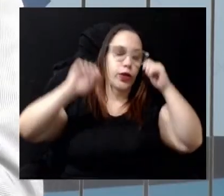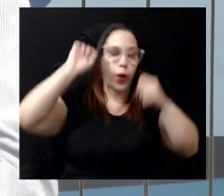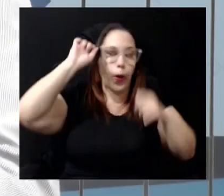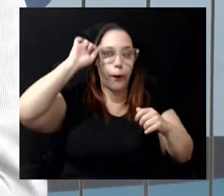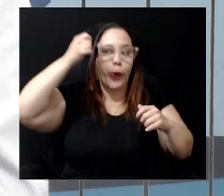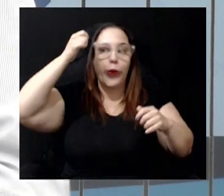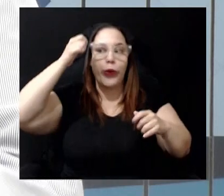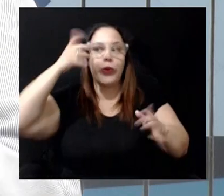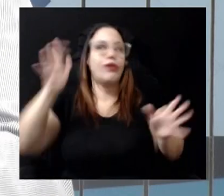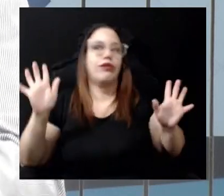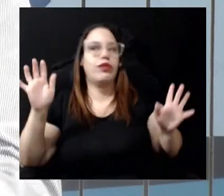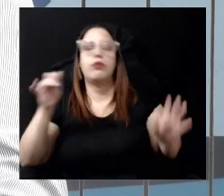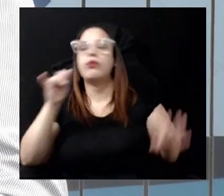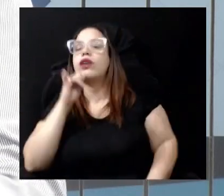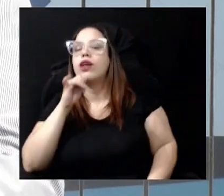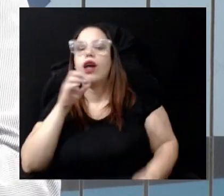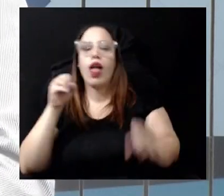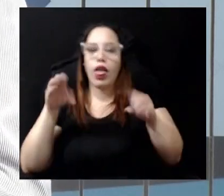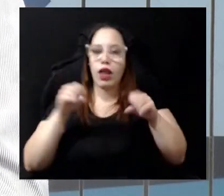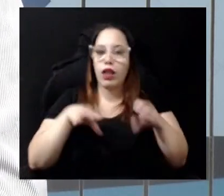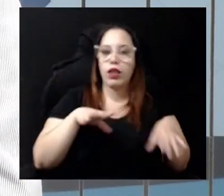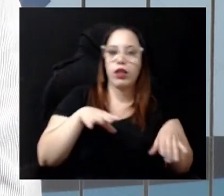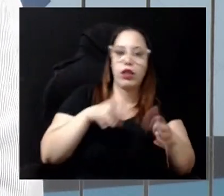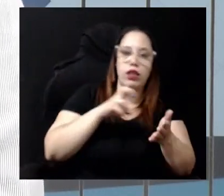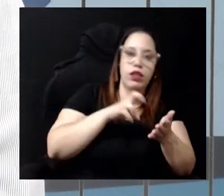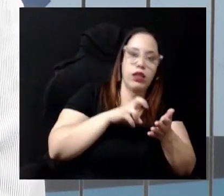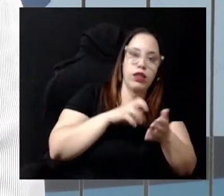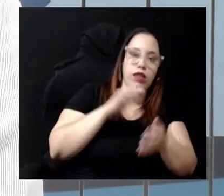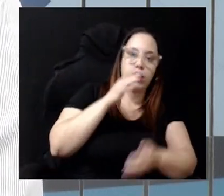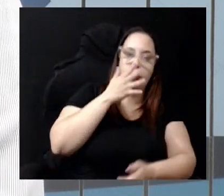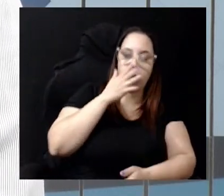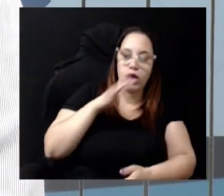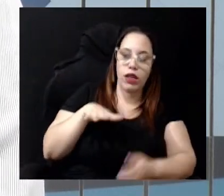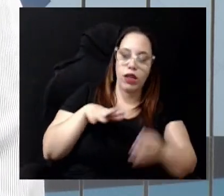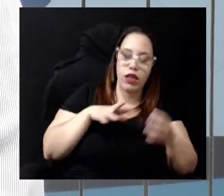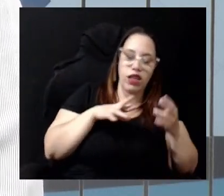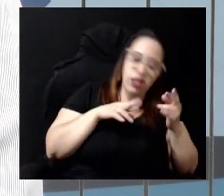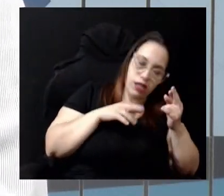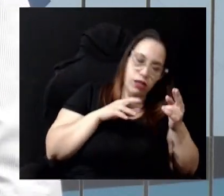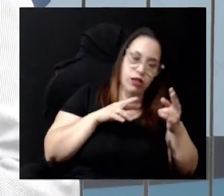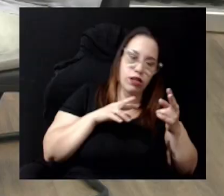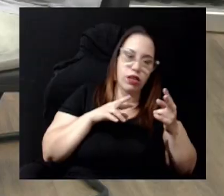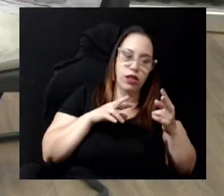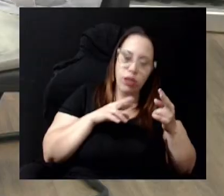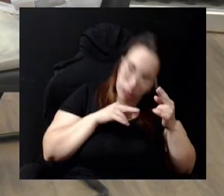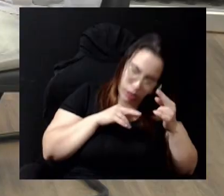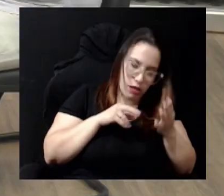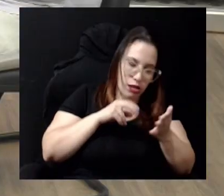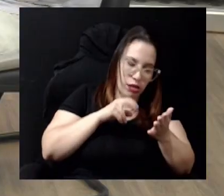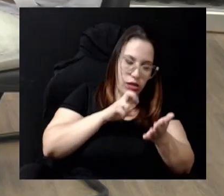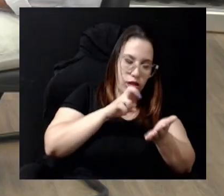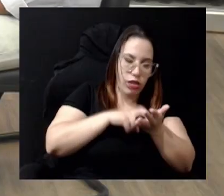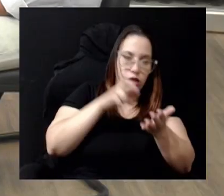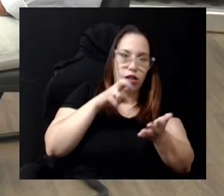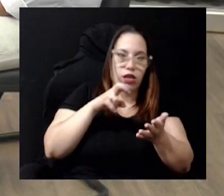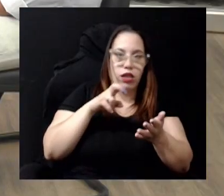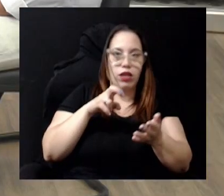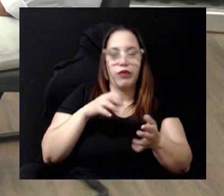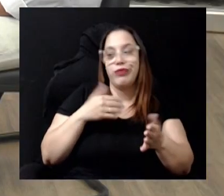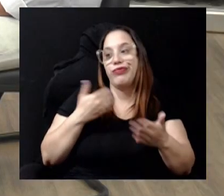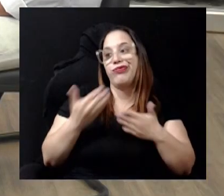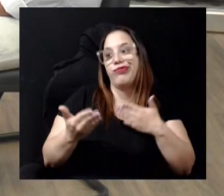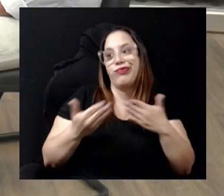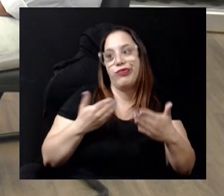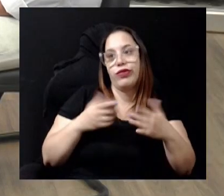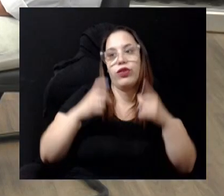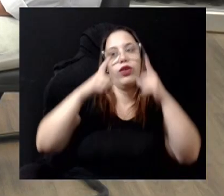exemplo, a educação, as crianças vão chegar mais sonolentas, aquelas que estudam no período da manhã, isso de uma certa forma dificulta o processo de